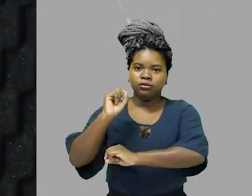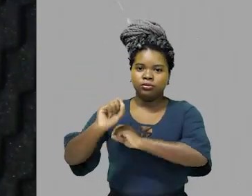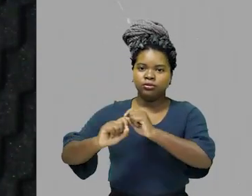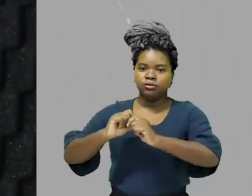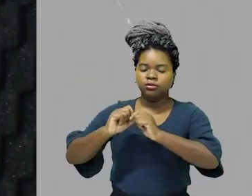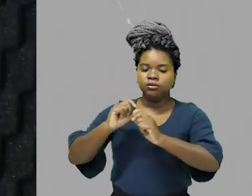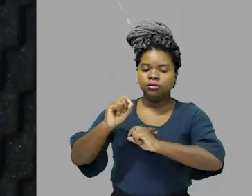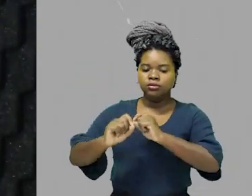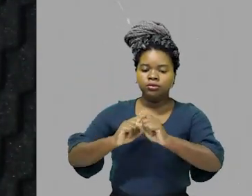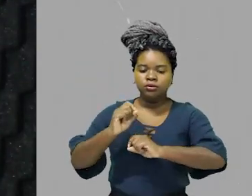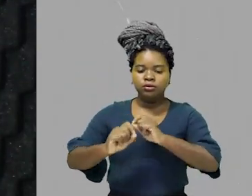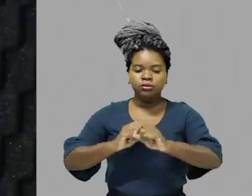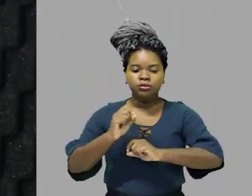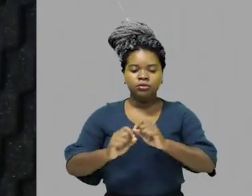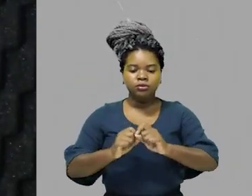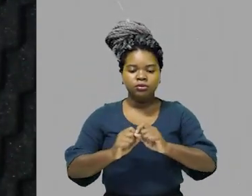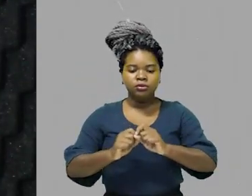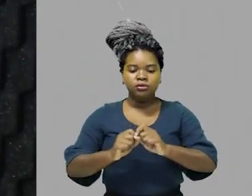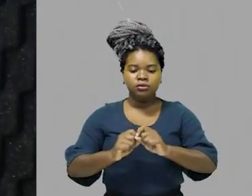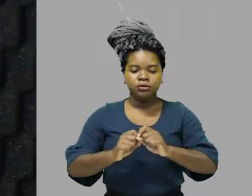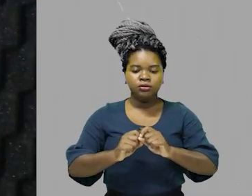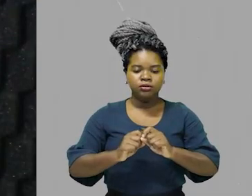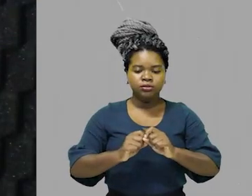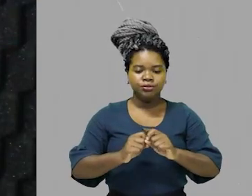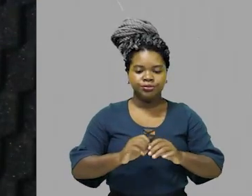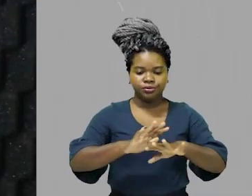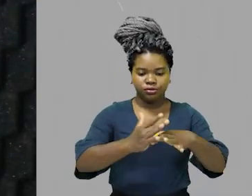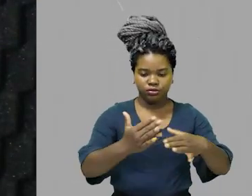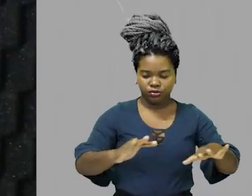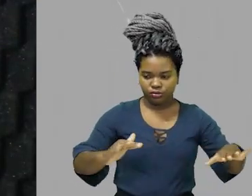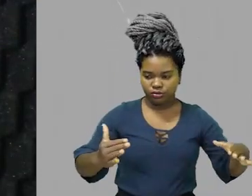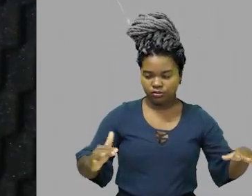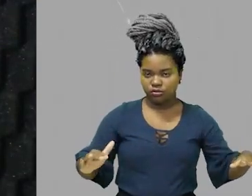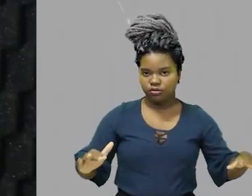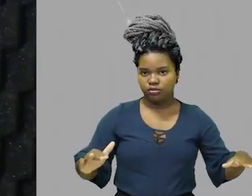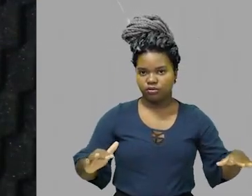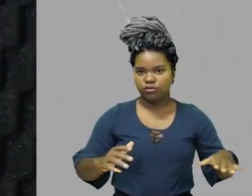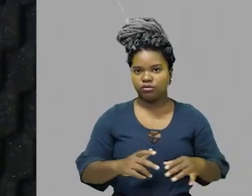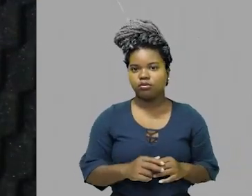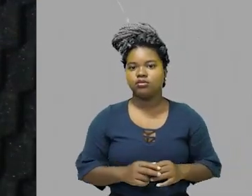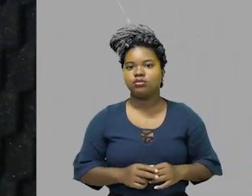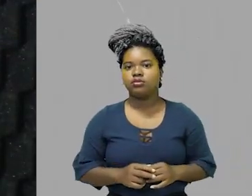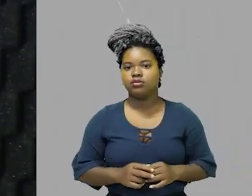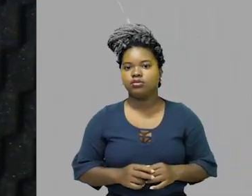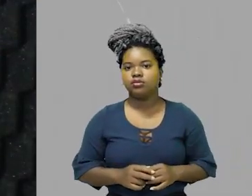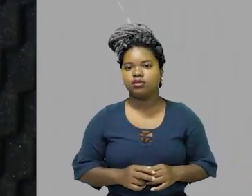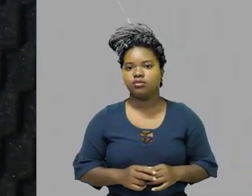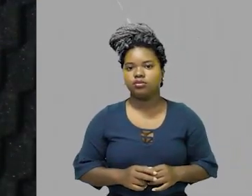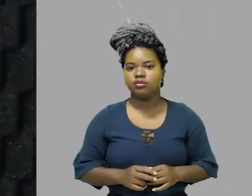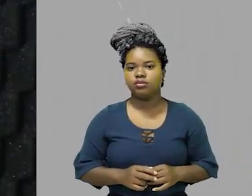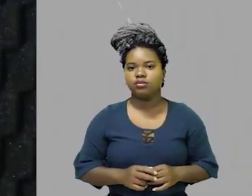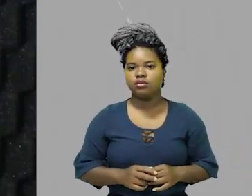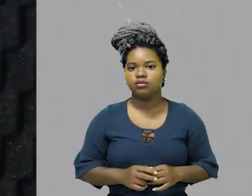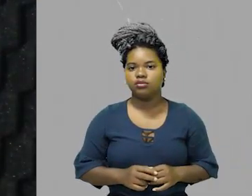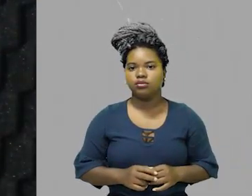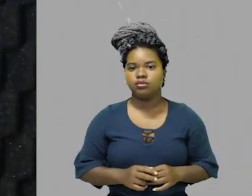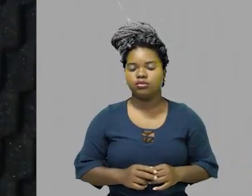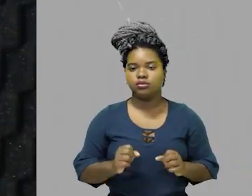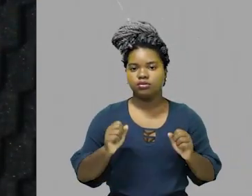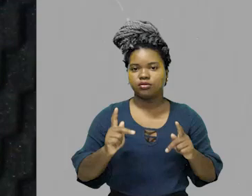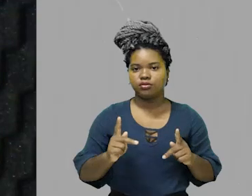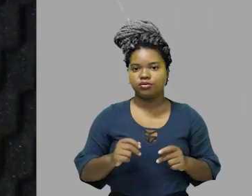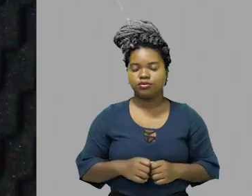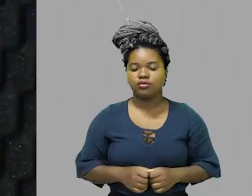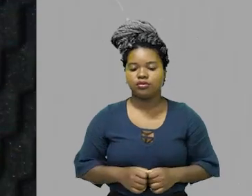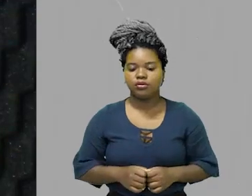conseguirem sair do ambiente aquático, né, e começar a explorar o ambiente terrestre. Por quê?